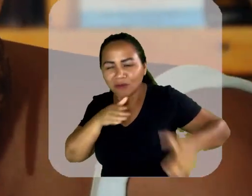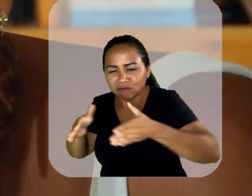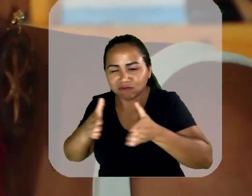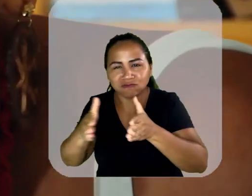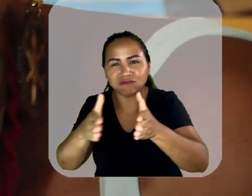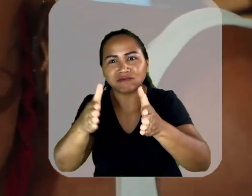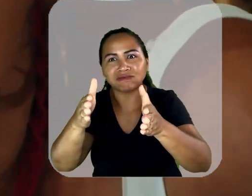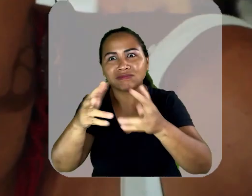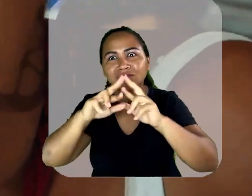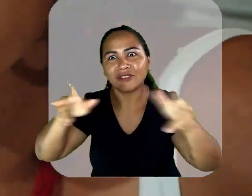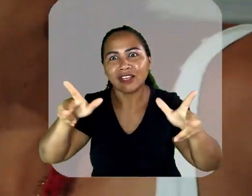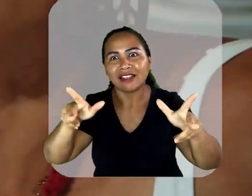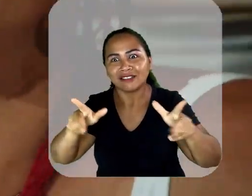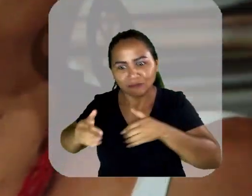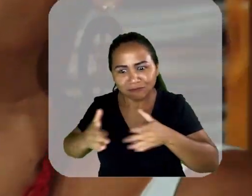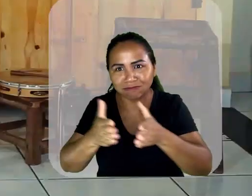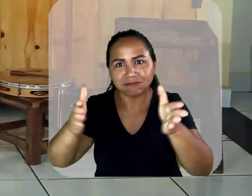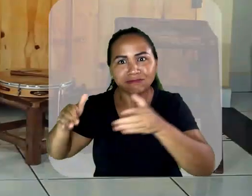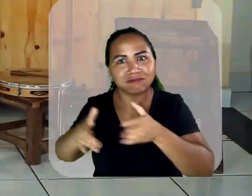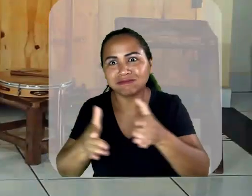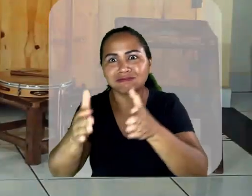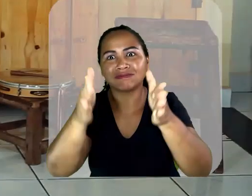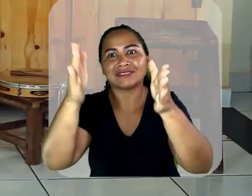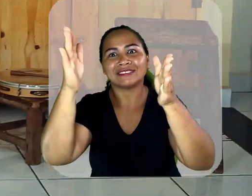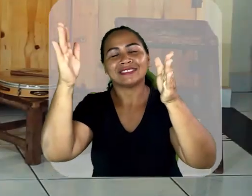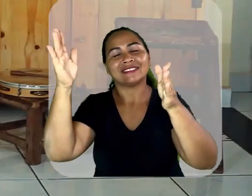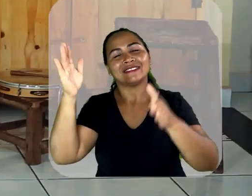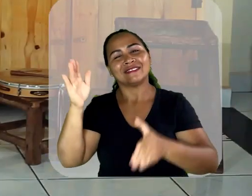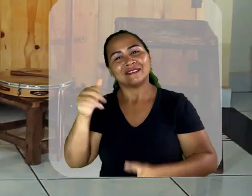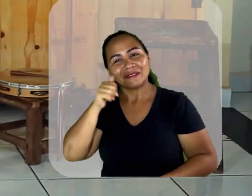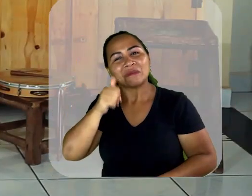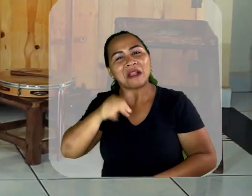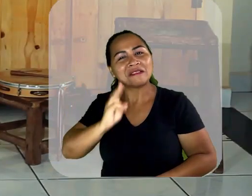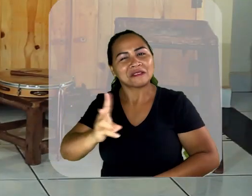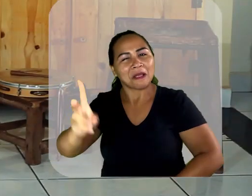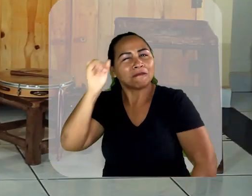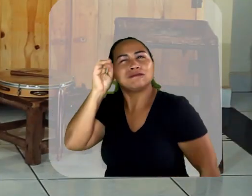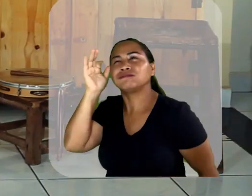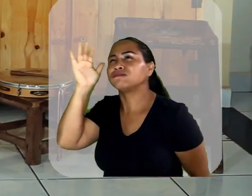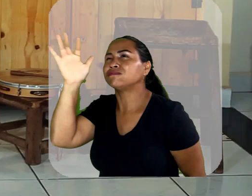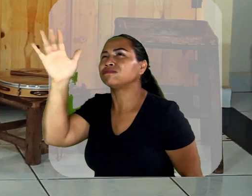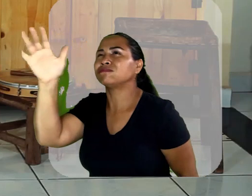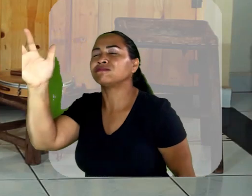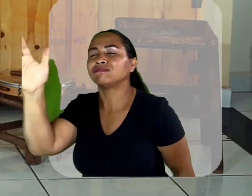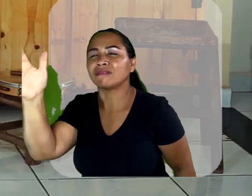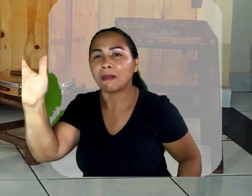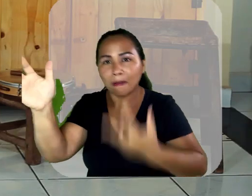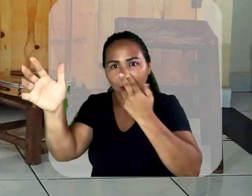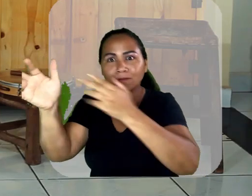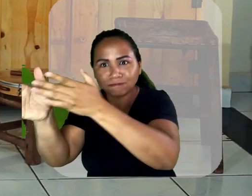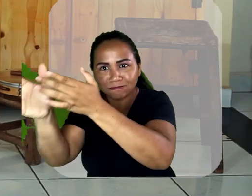dos poços e açudes, de molho, pegam a sonhar. Versos arrebentam das